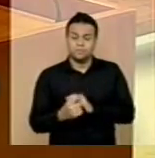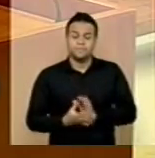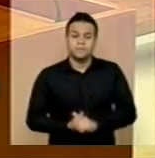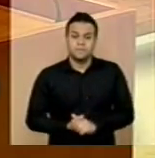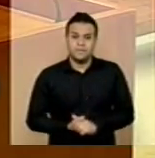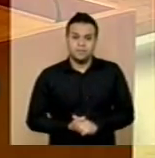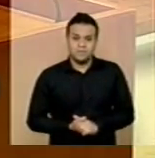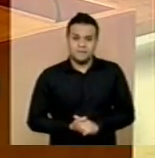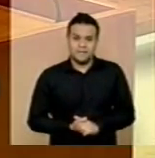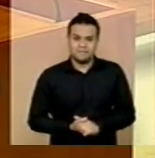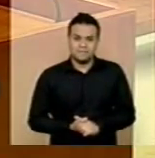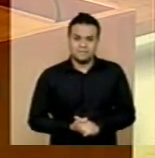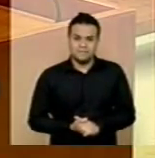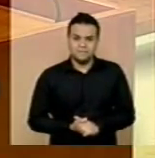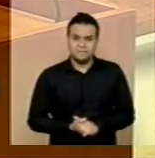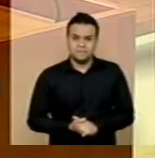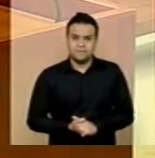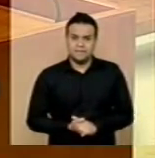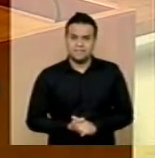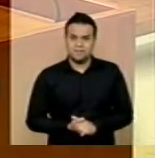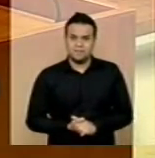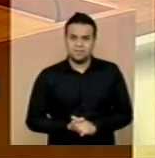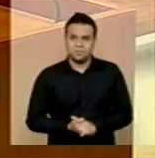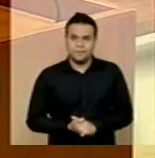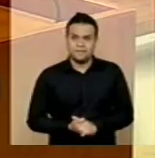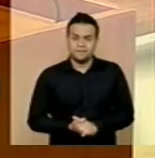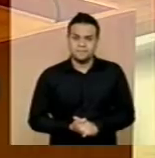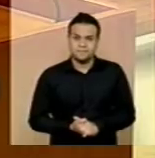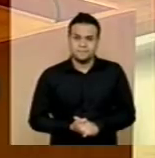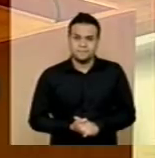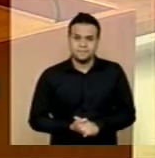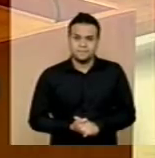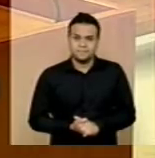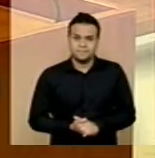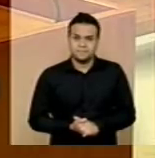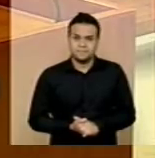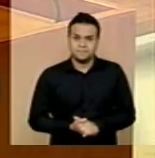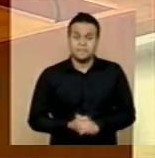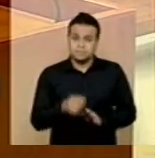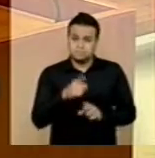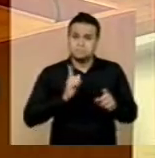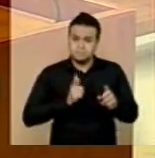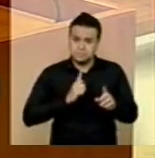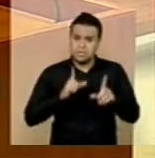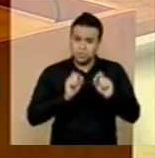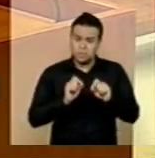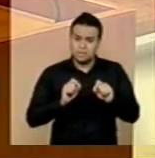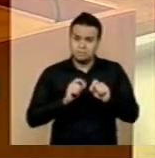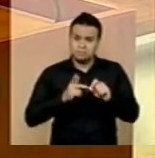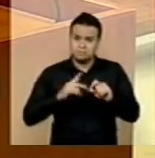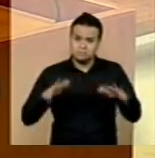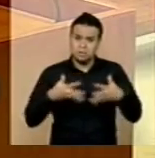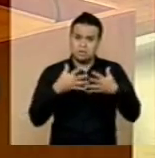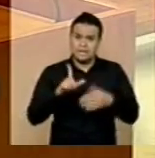Conforme mencionado, a aludida resolução, ela possui lastro